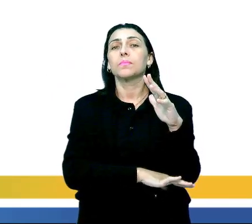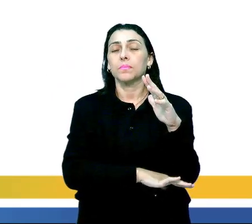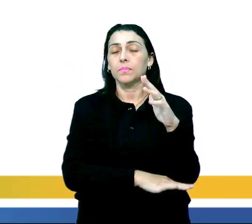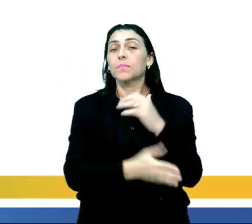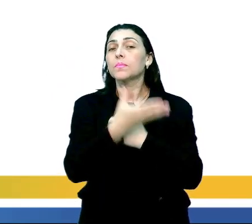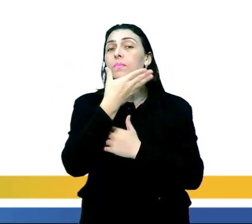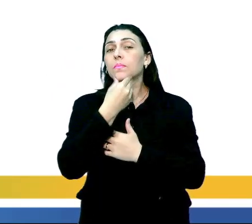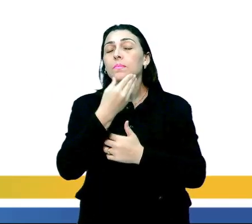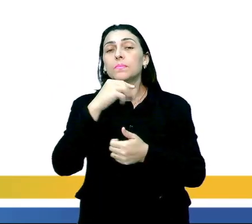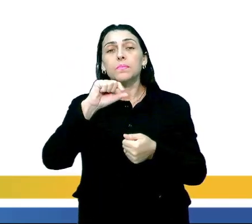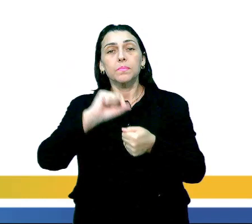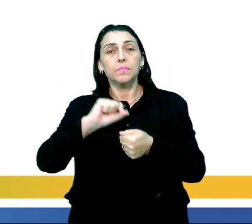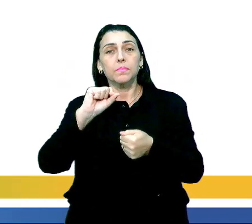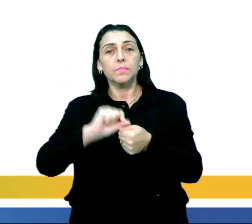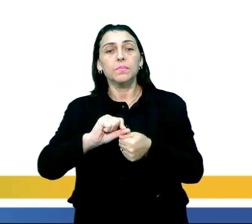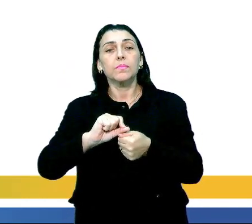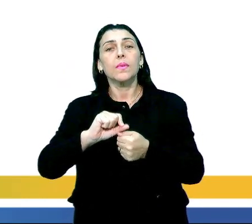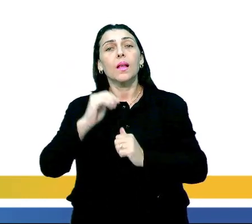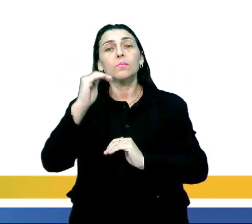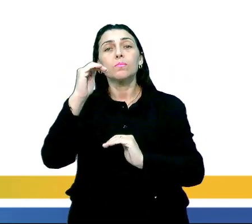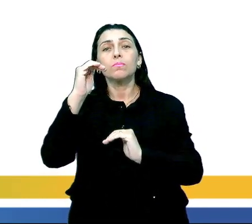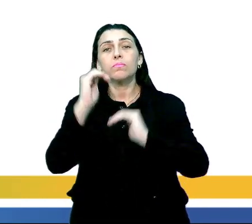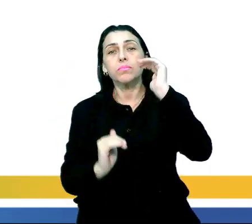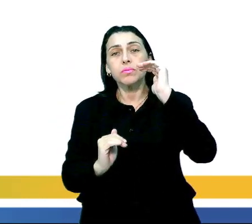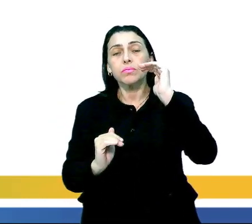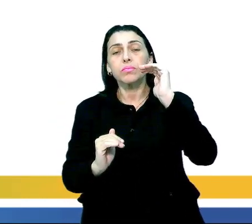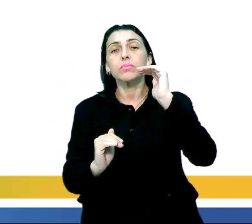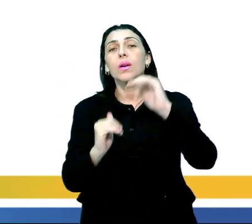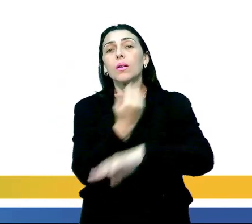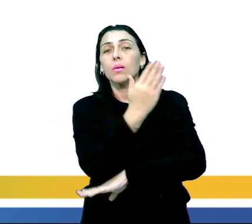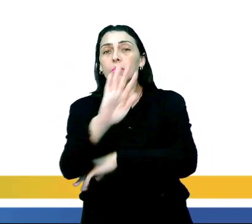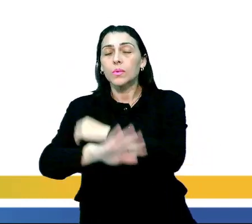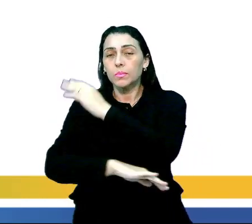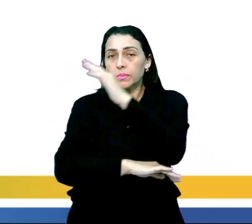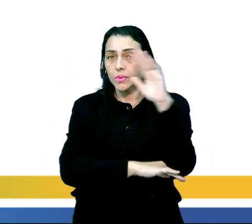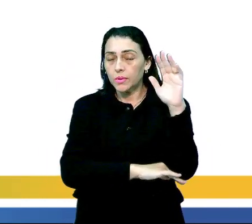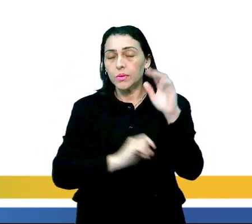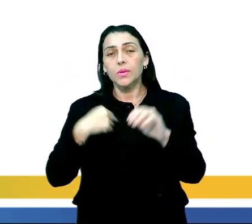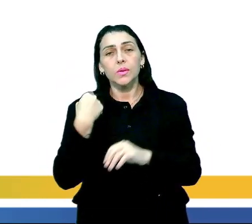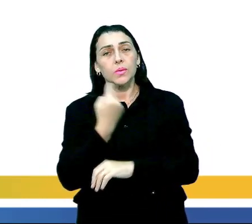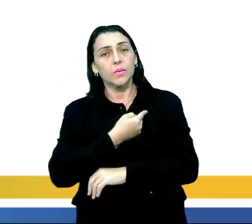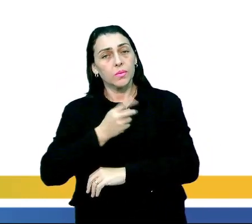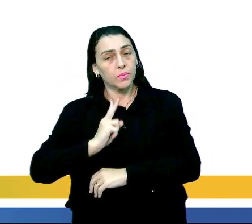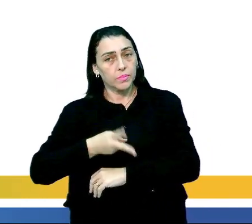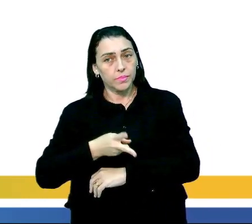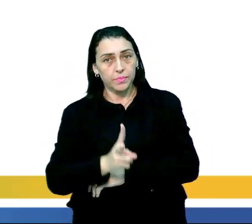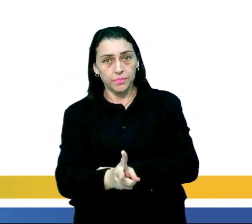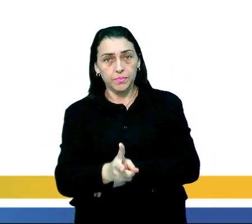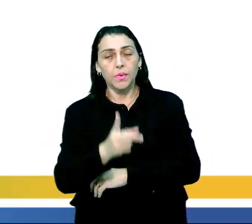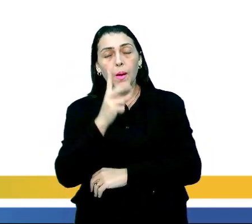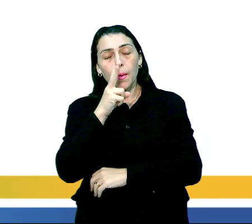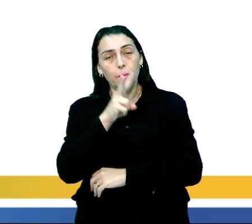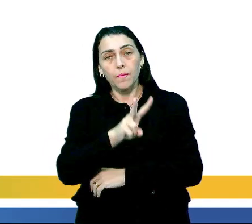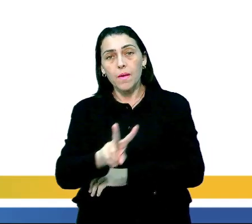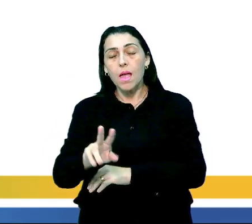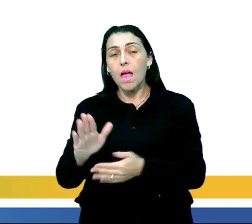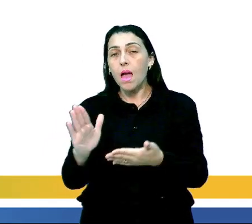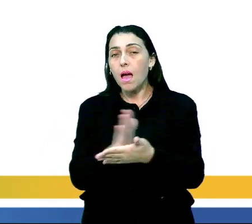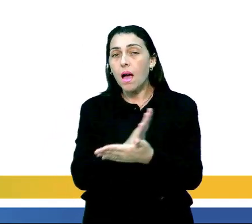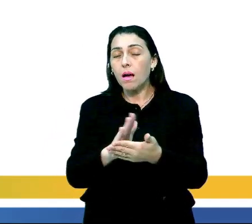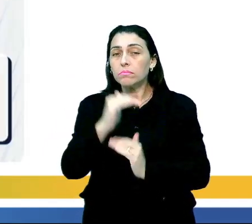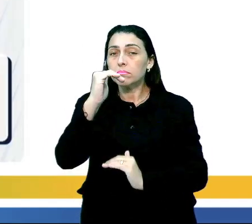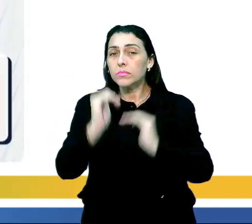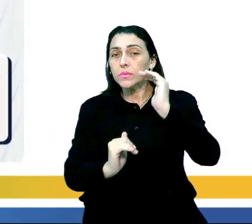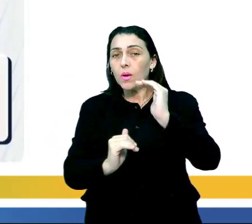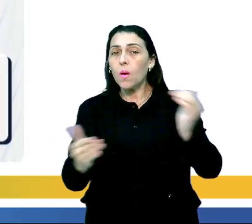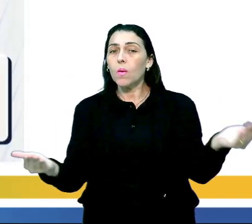homem vão gerar alguns desequilíbrios ao meio ambiente. E nós vamos dar continuidade, vamos ver alguns desses